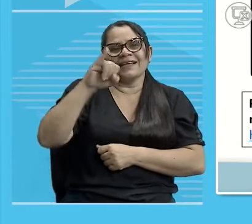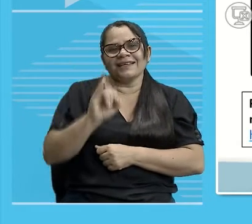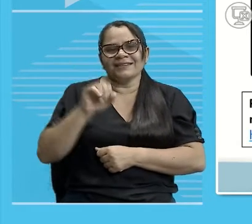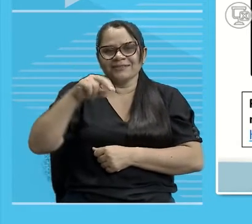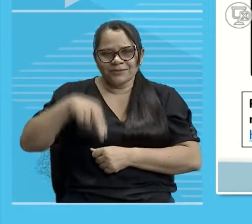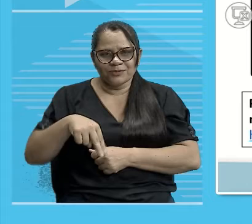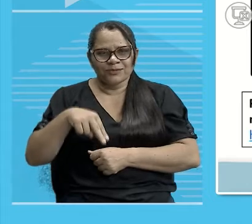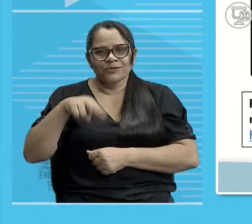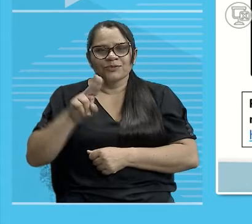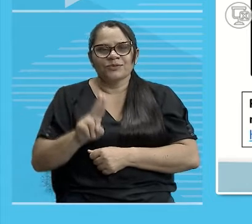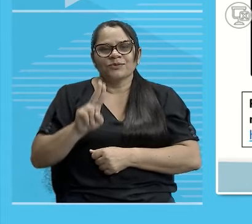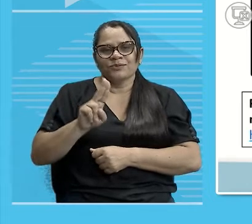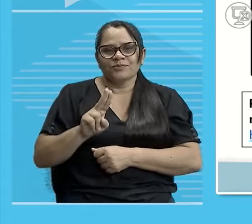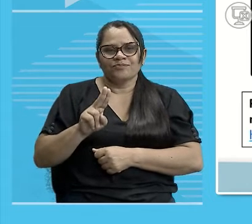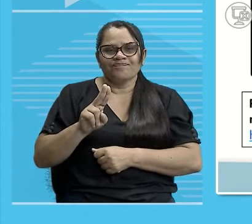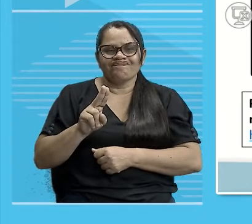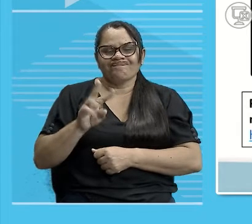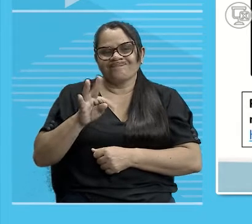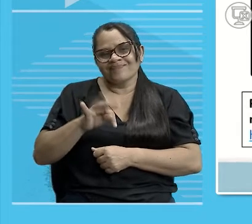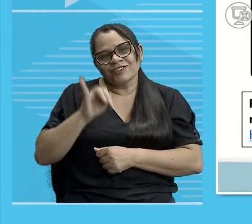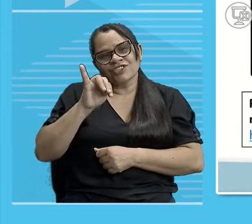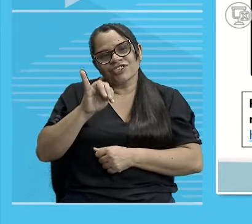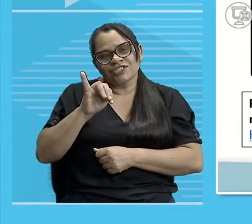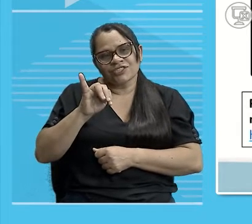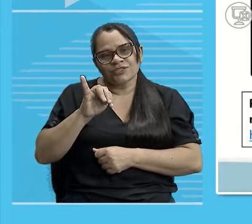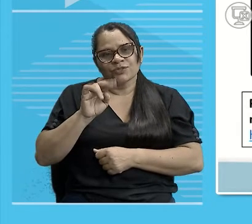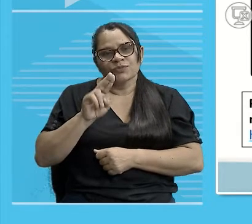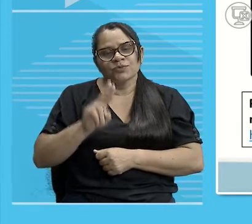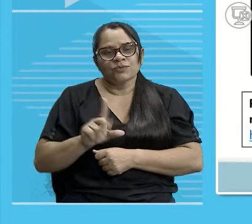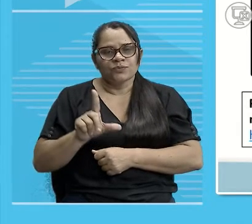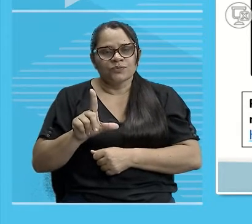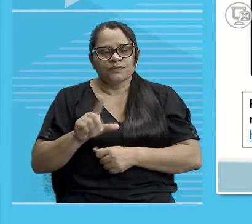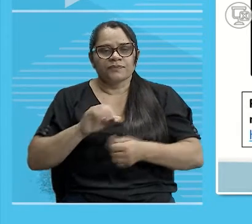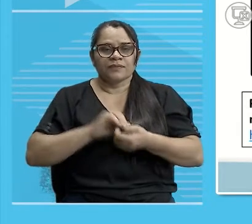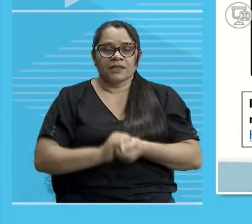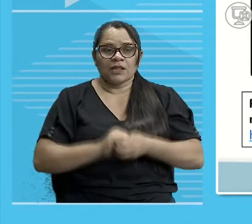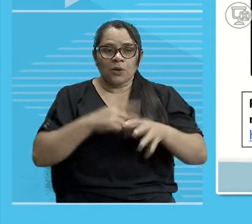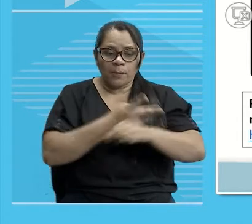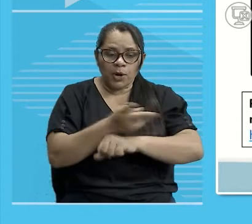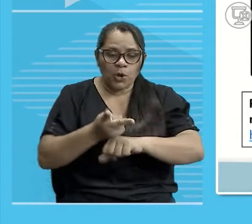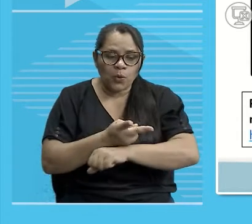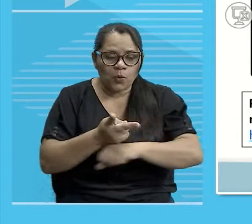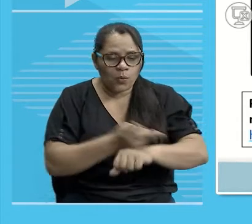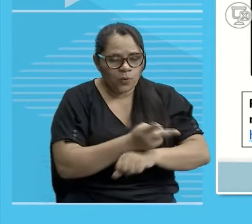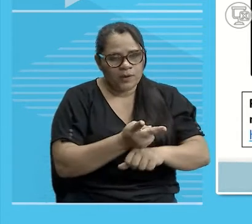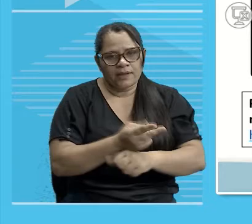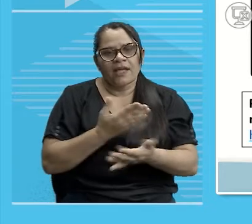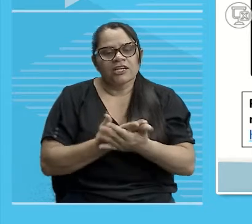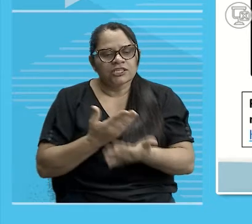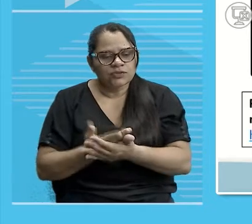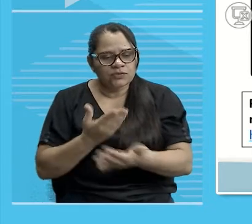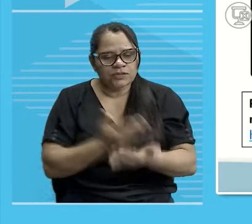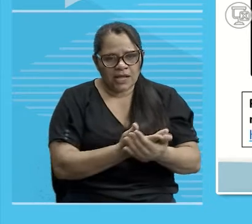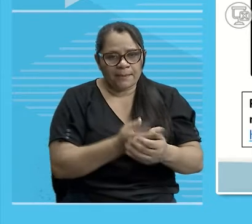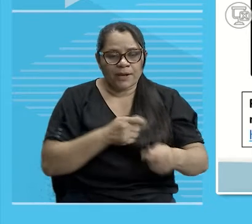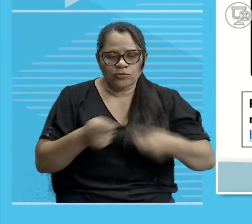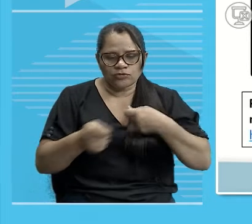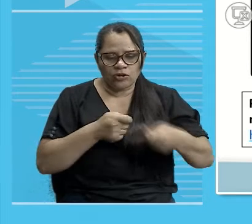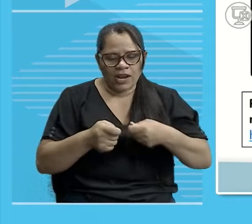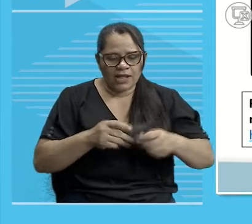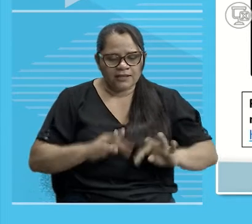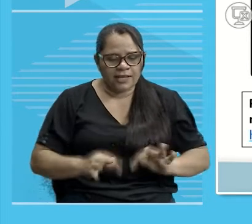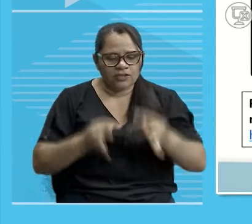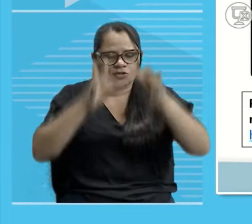exatamente isso Busque o conhecimento para dominar tecnologia a tecnologia